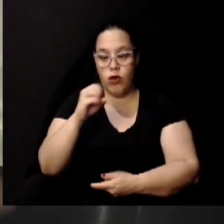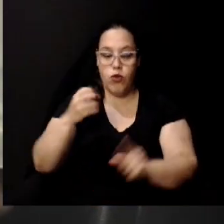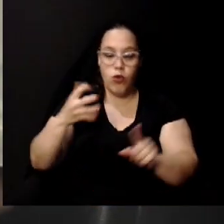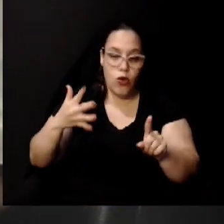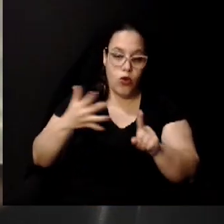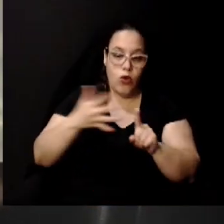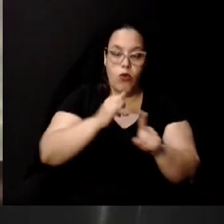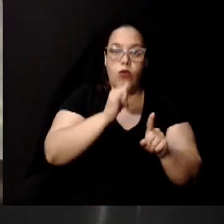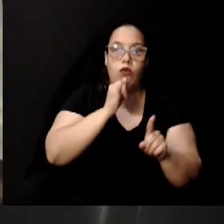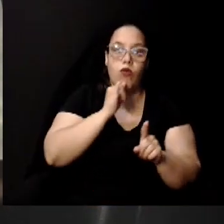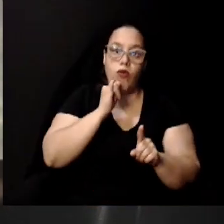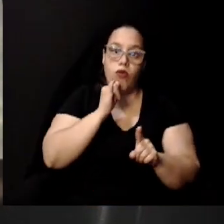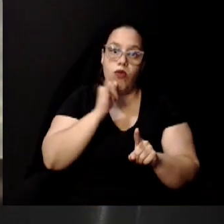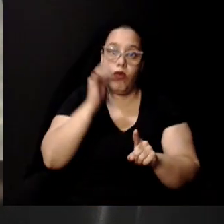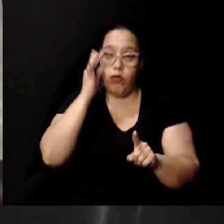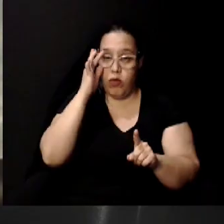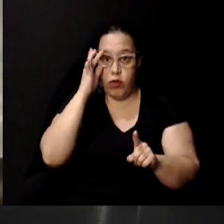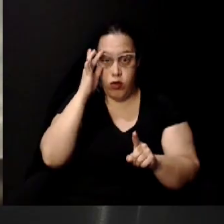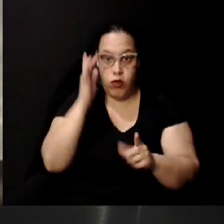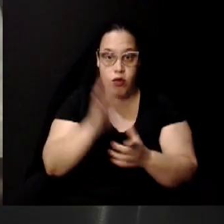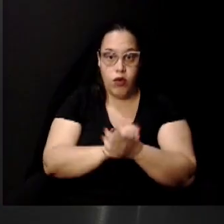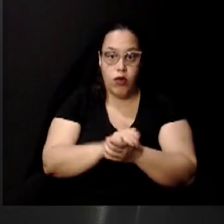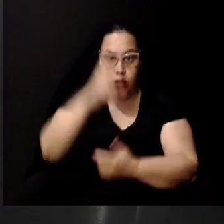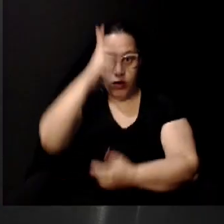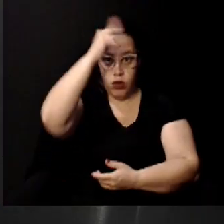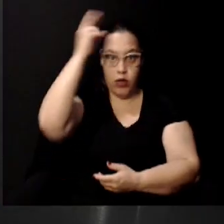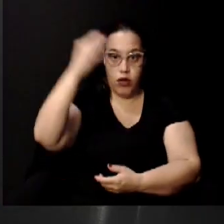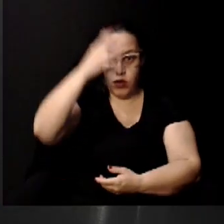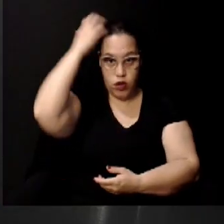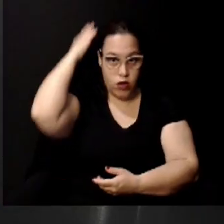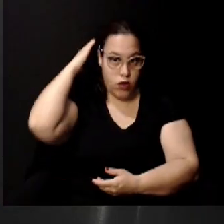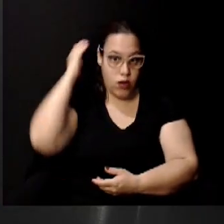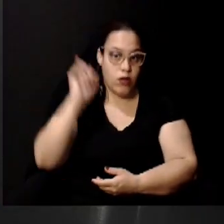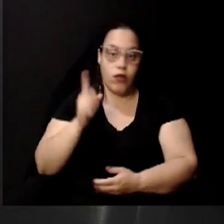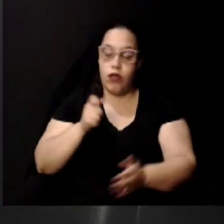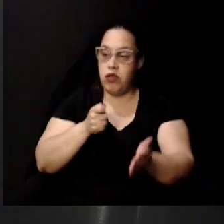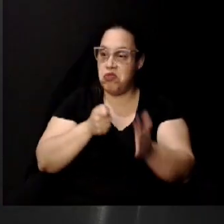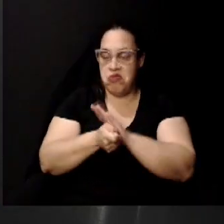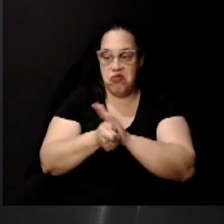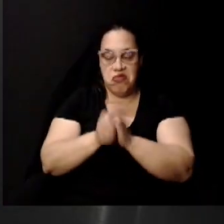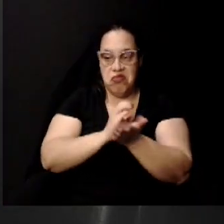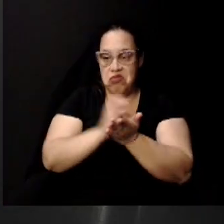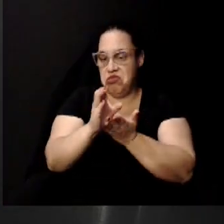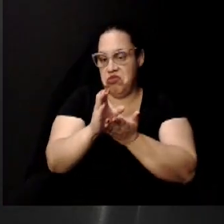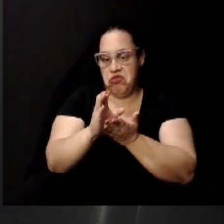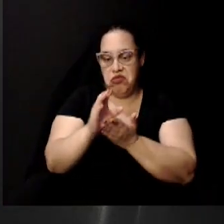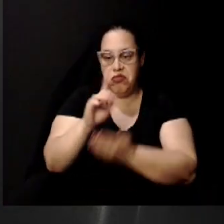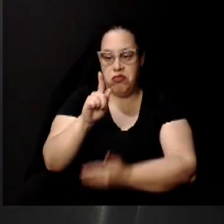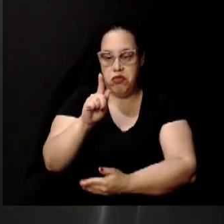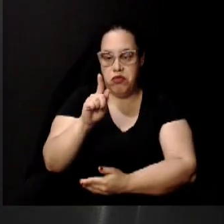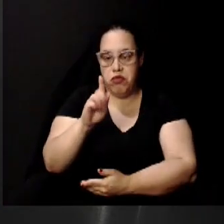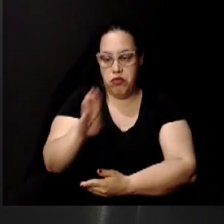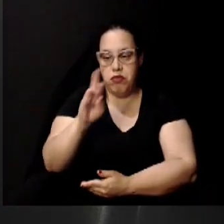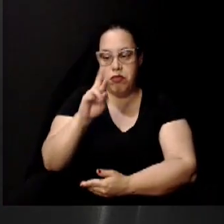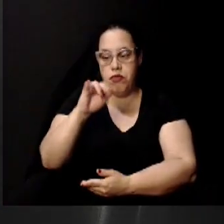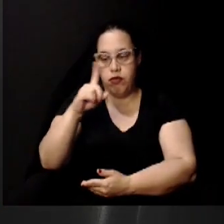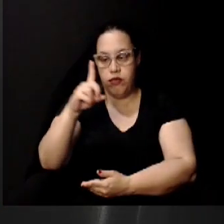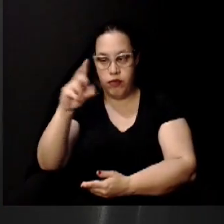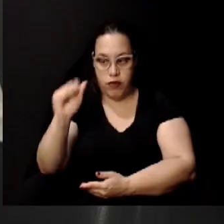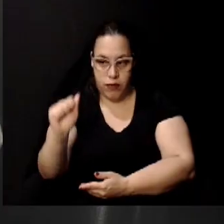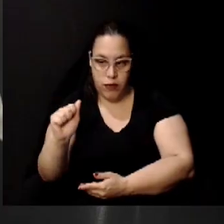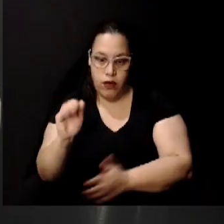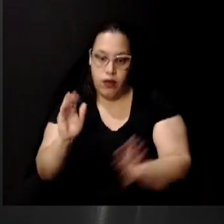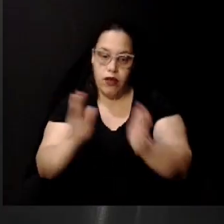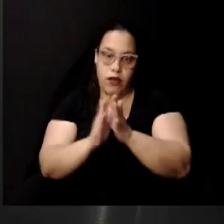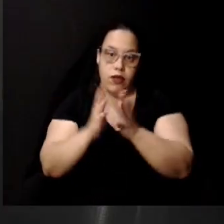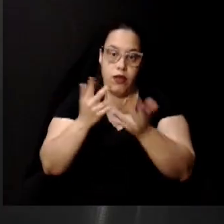só o Dario Saad não investe na criação de brigada, mas como persegue quem está apagando incêndio,